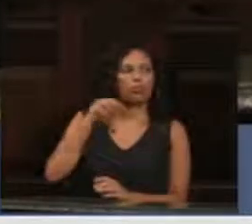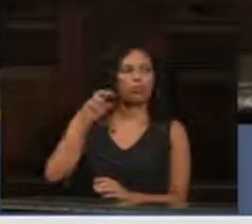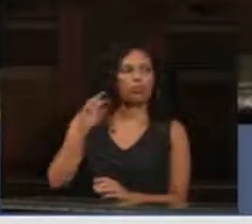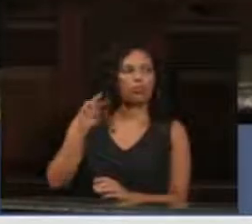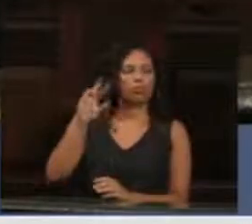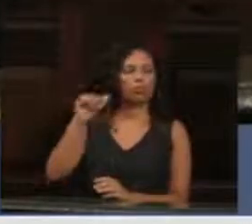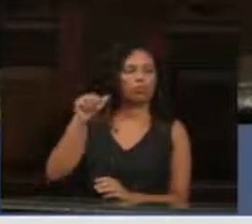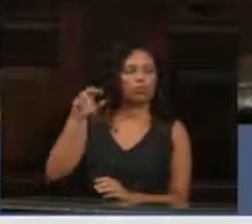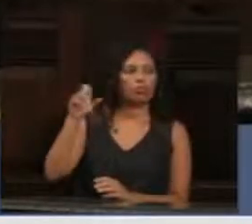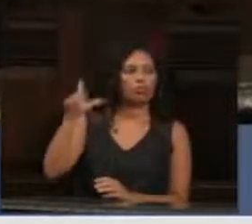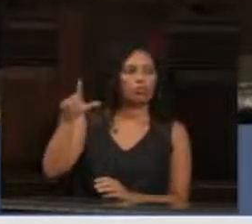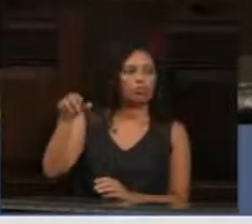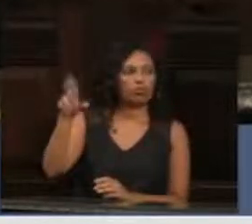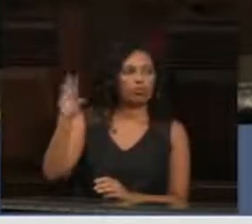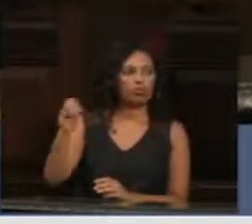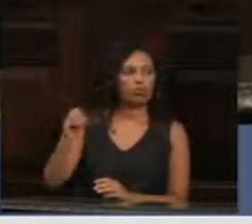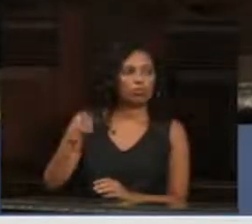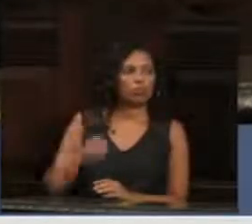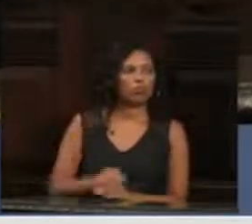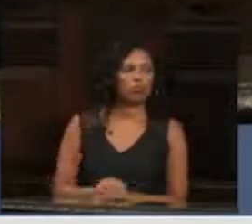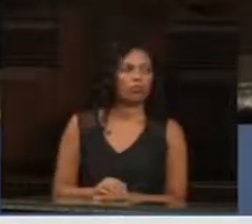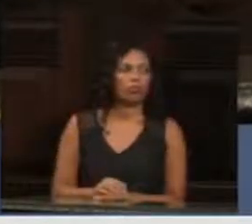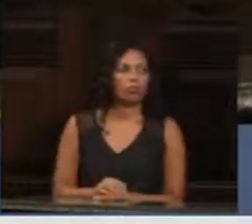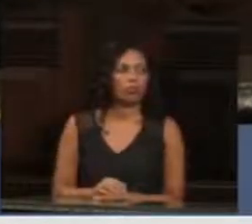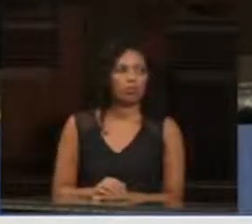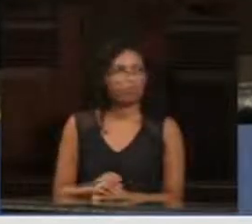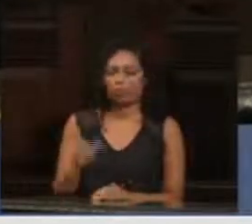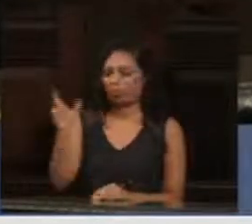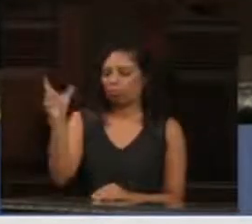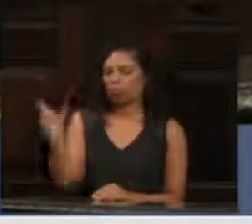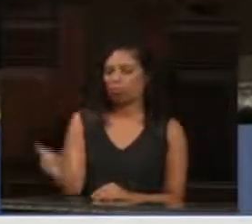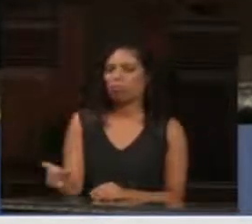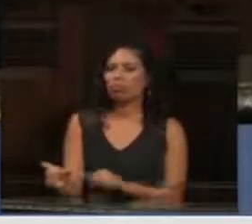seguinte: o então candidato